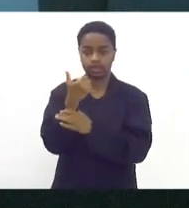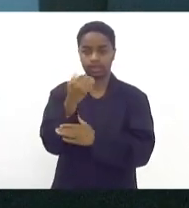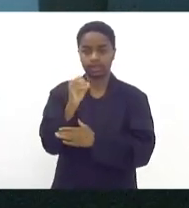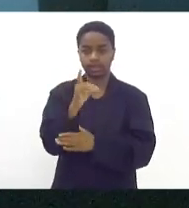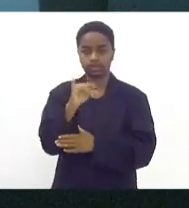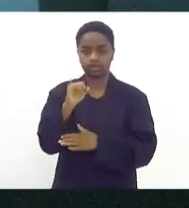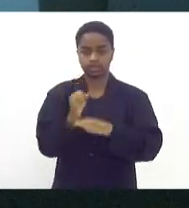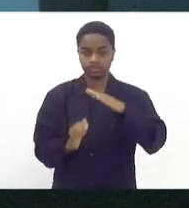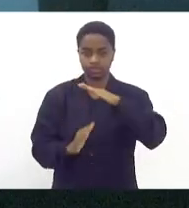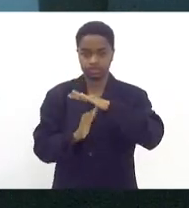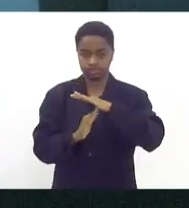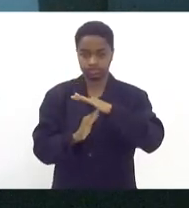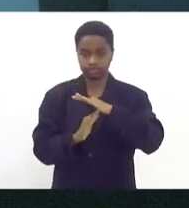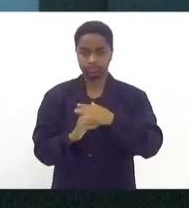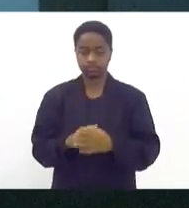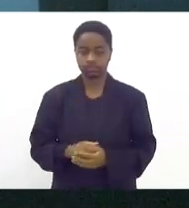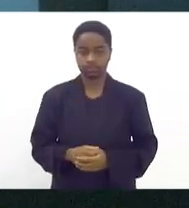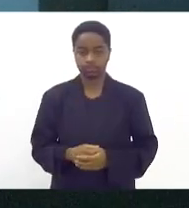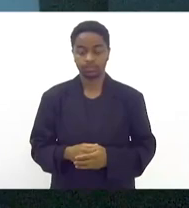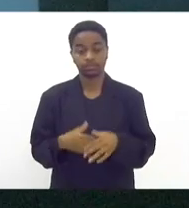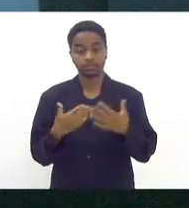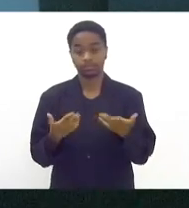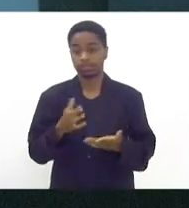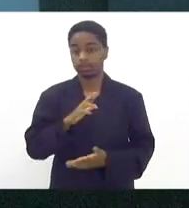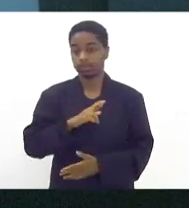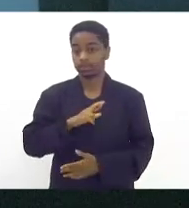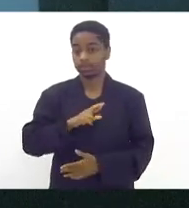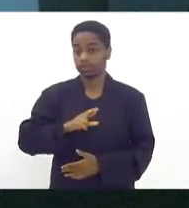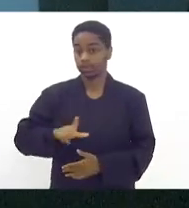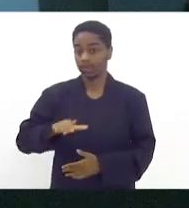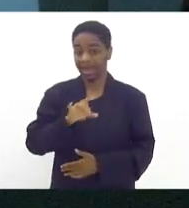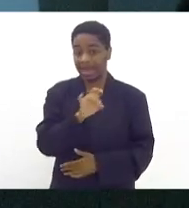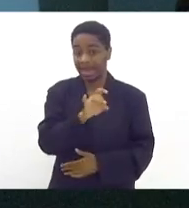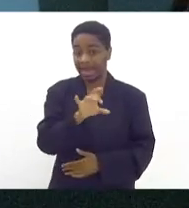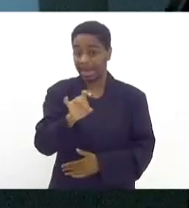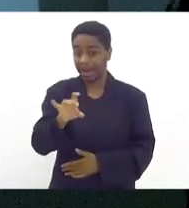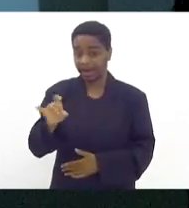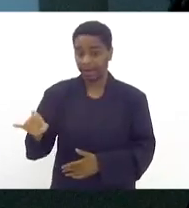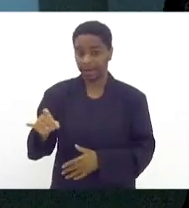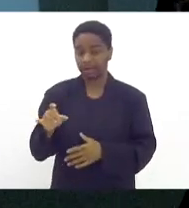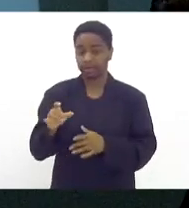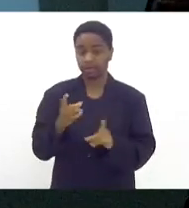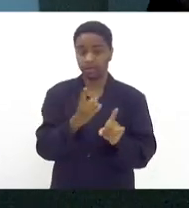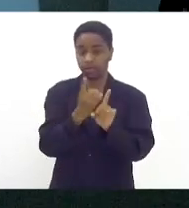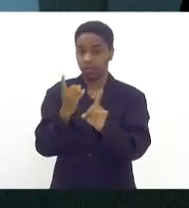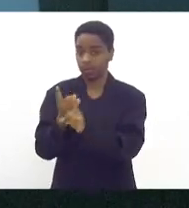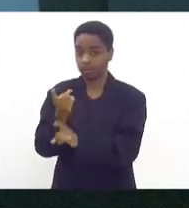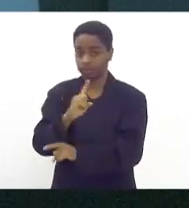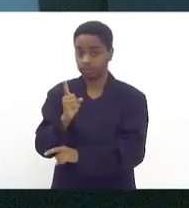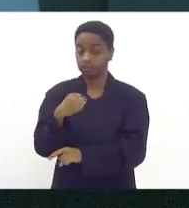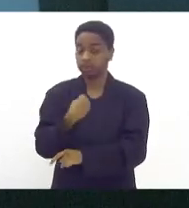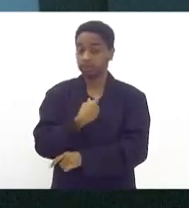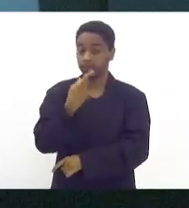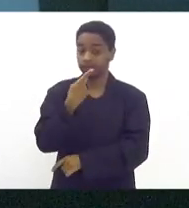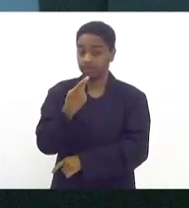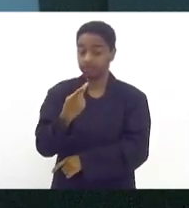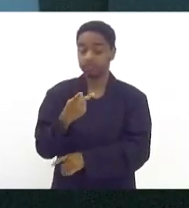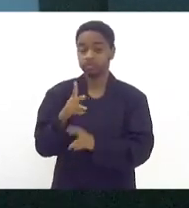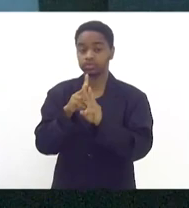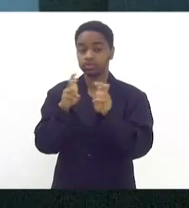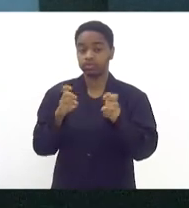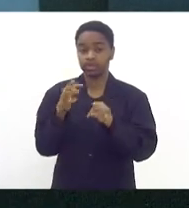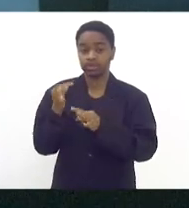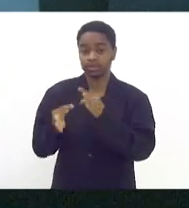úteis isso não é para Cada sessão aqui nós estamos falando de um tratamento continuado